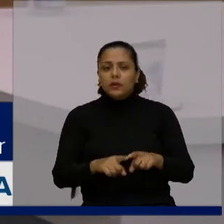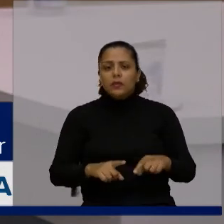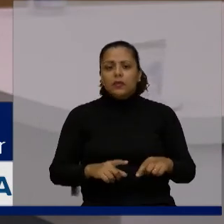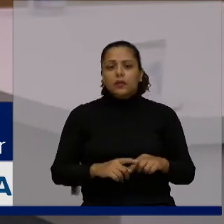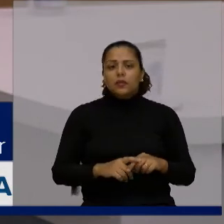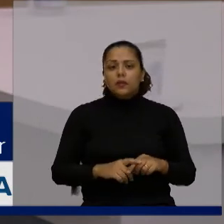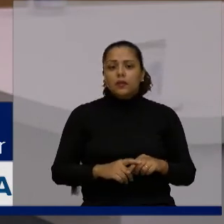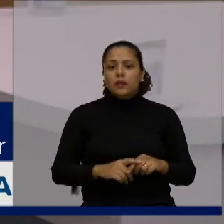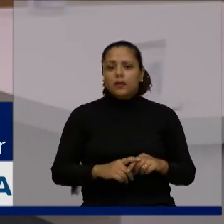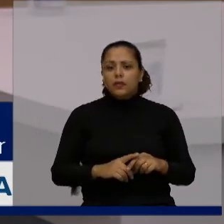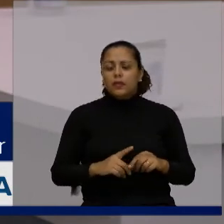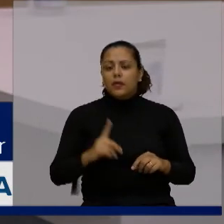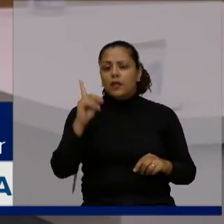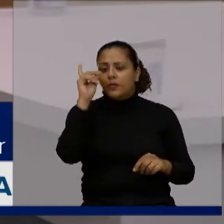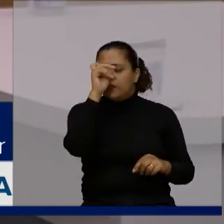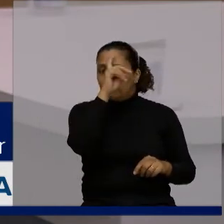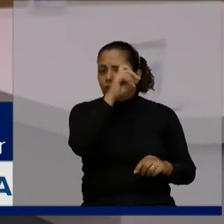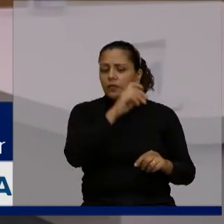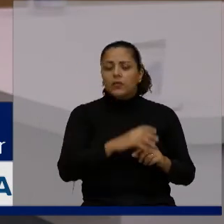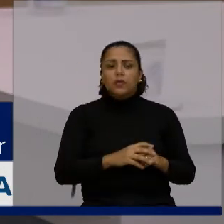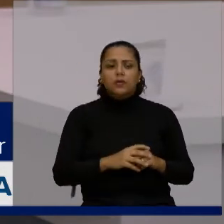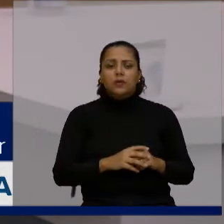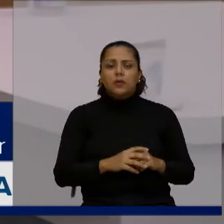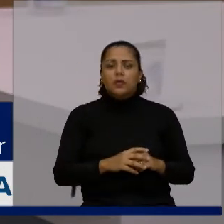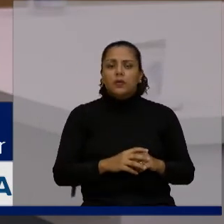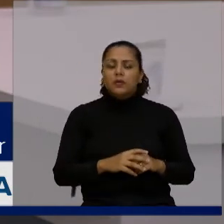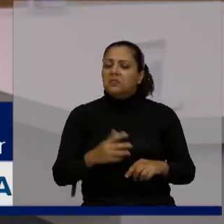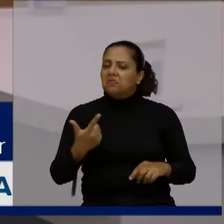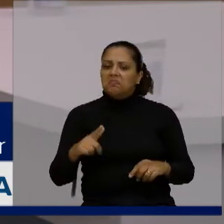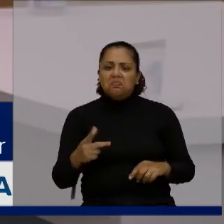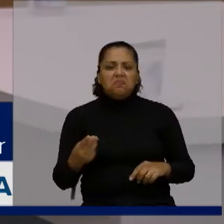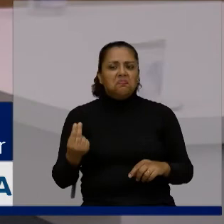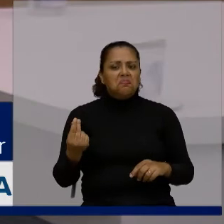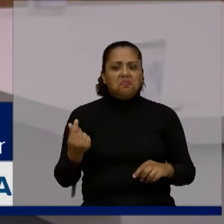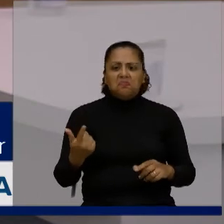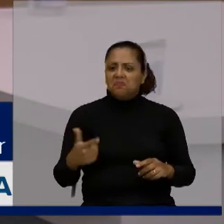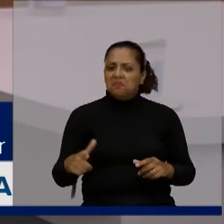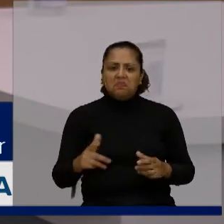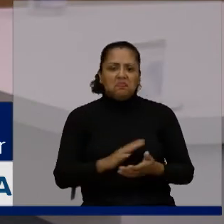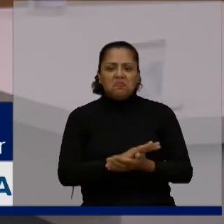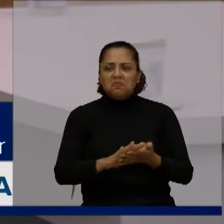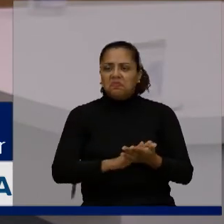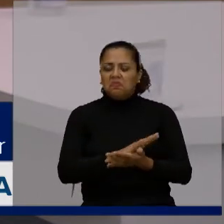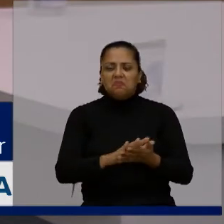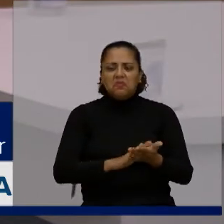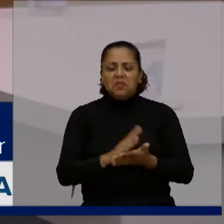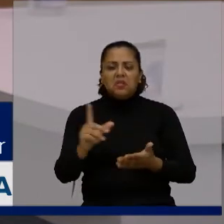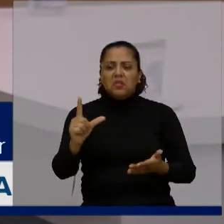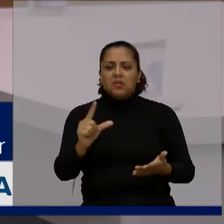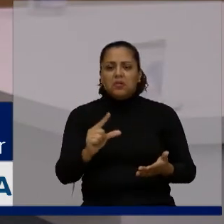muitos deles estão sendo dispensados, sem indenização, com diminuição